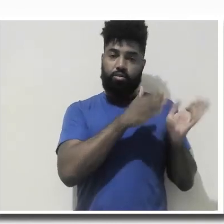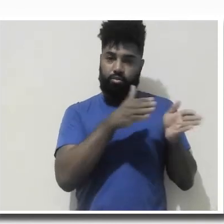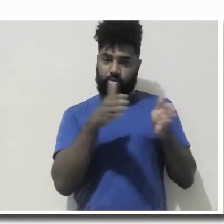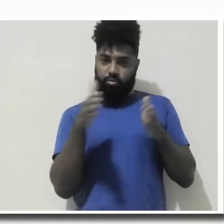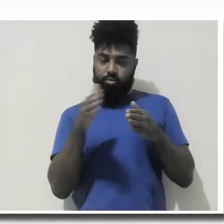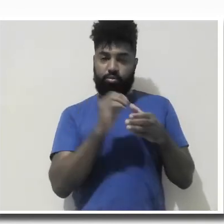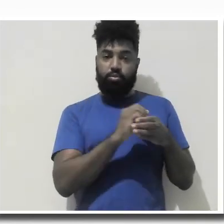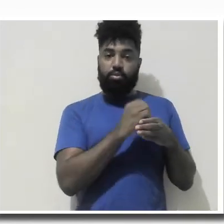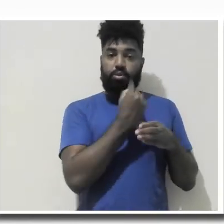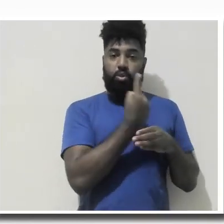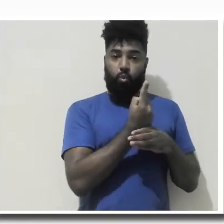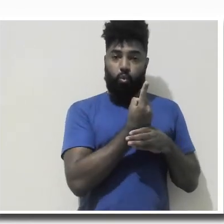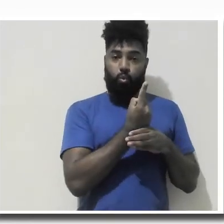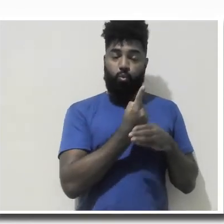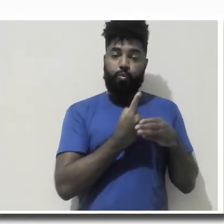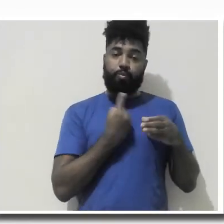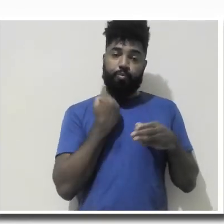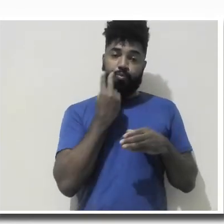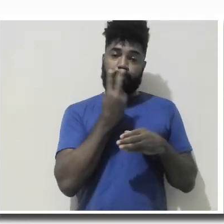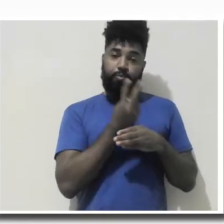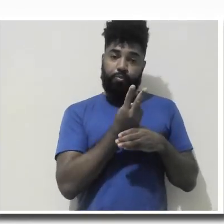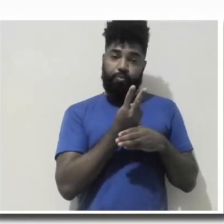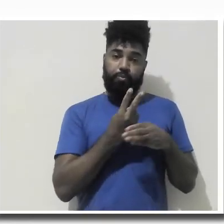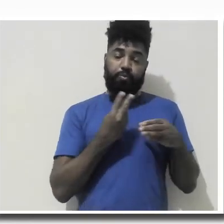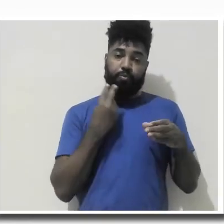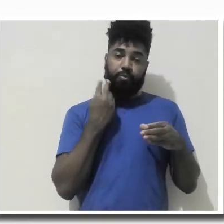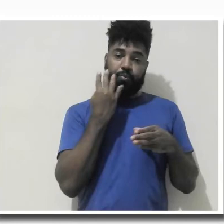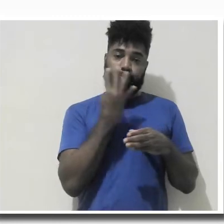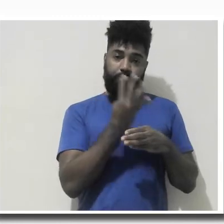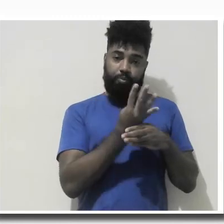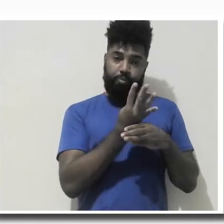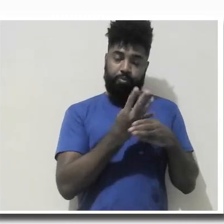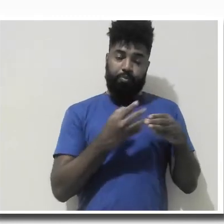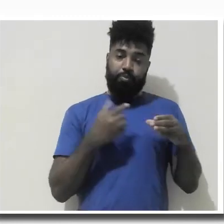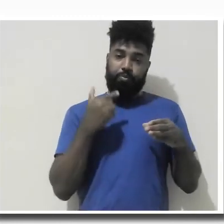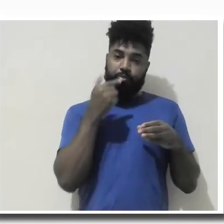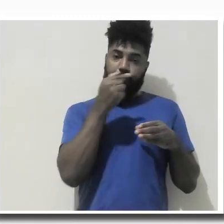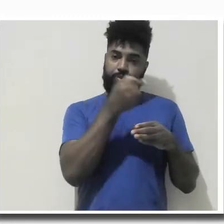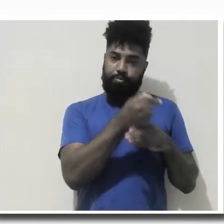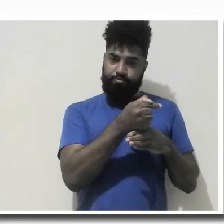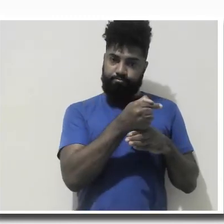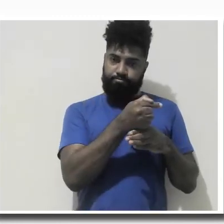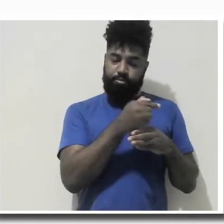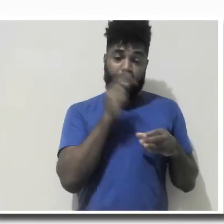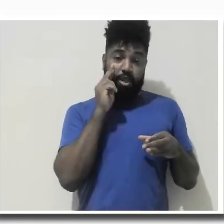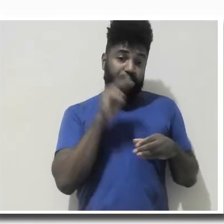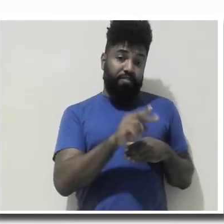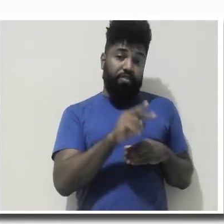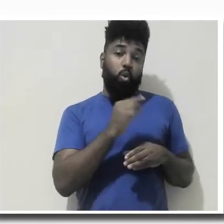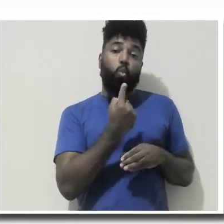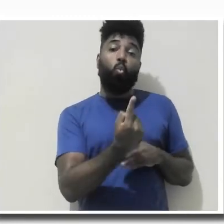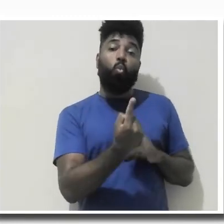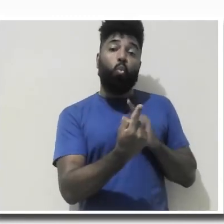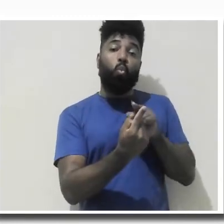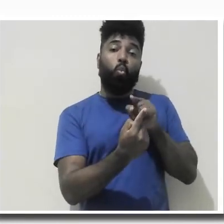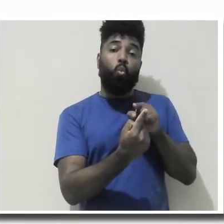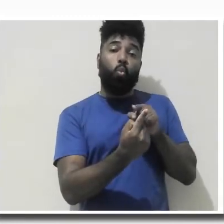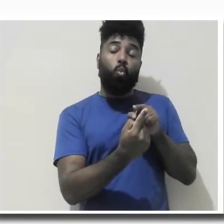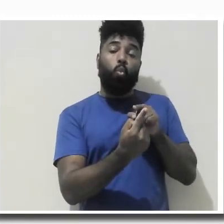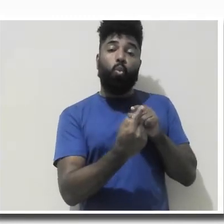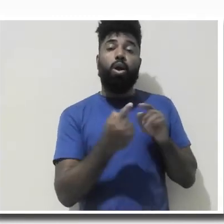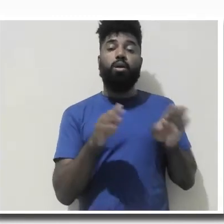ordem. 1, 2, 4 e 7. Observe que o 1